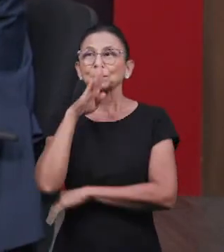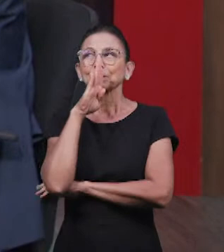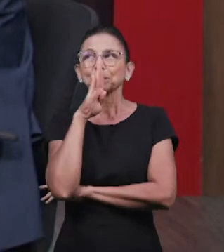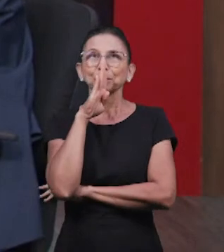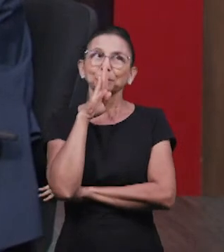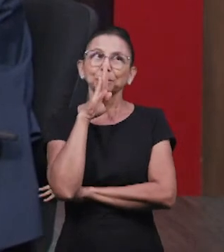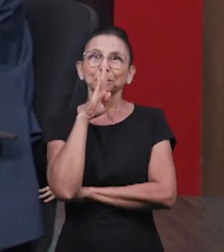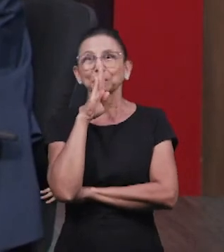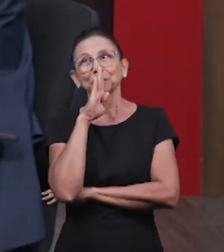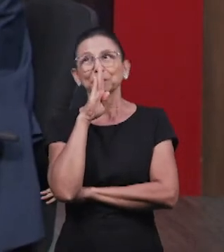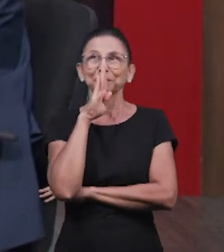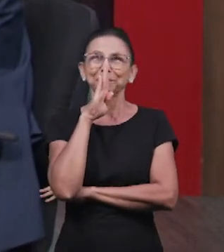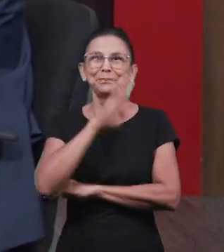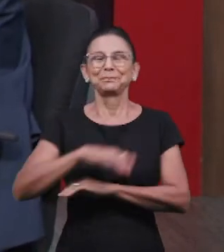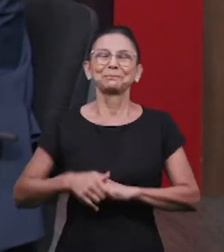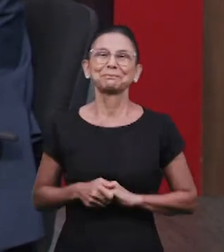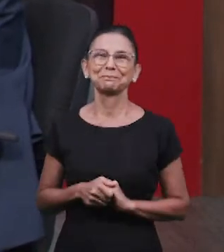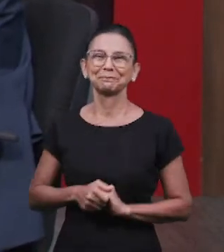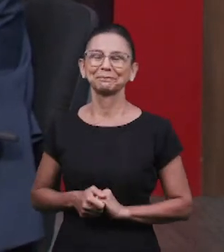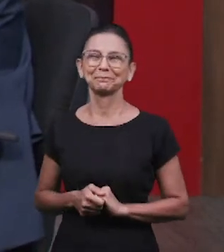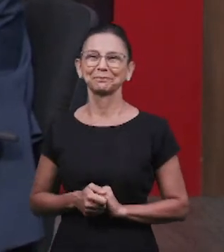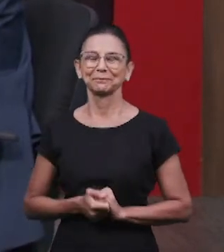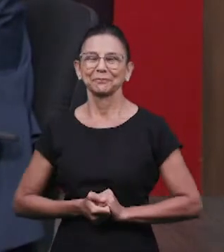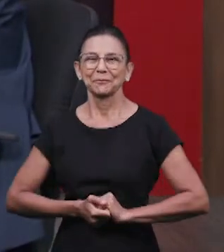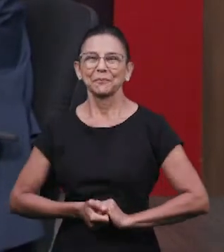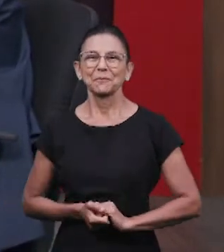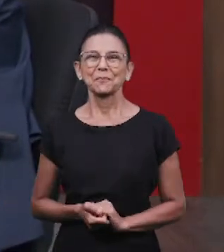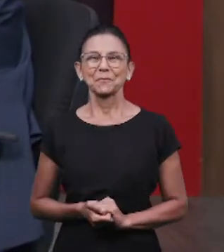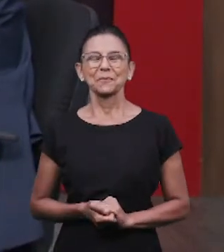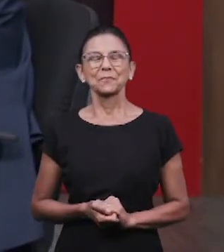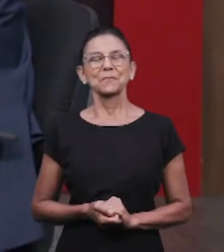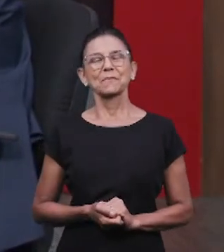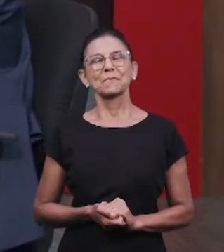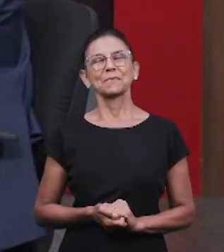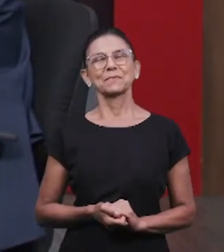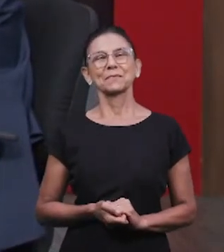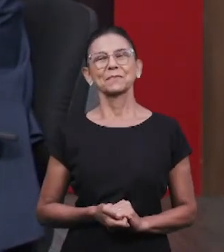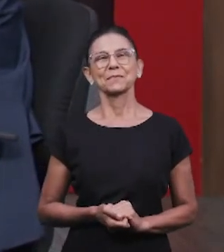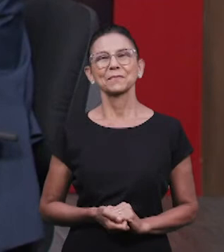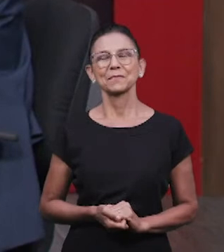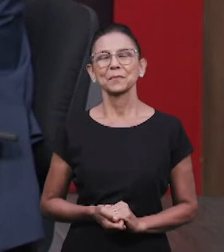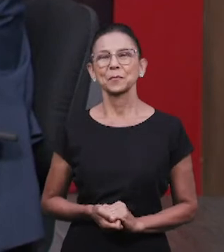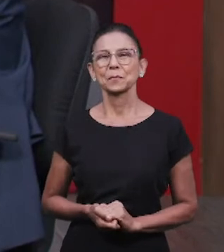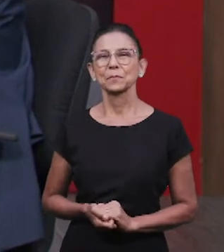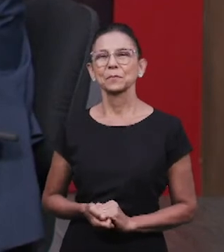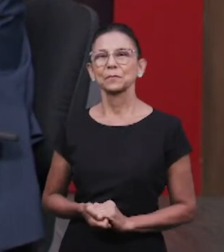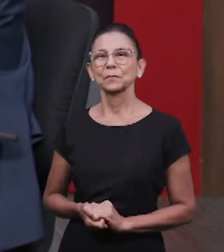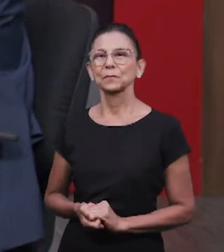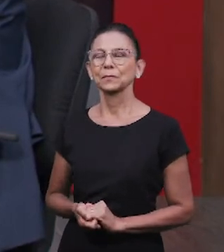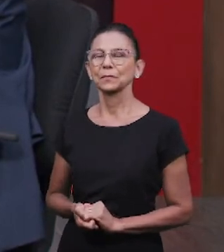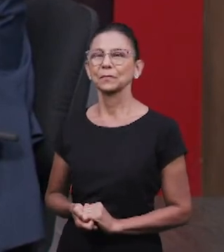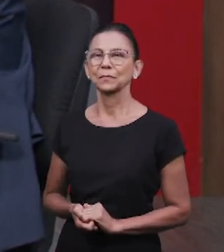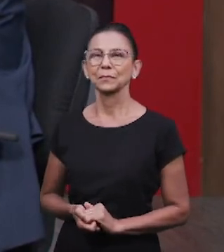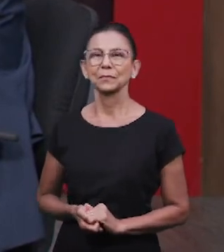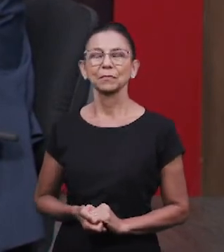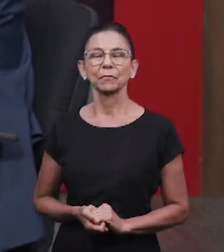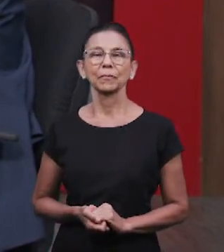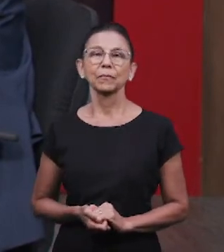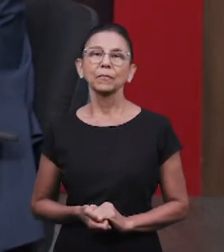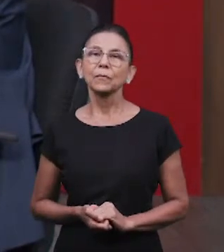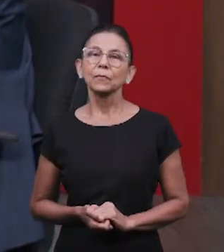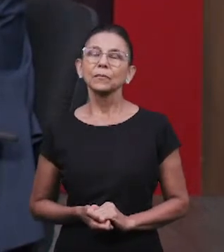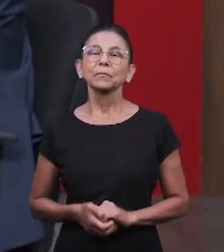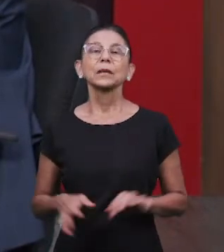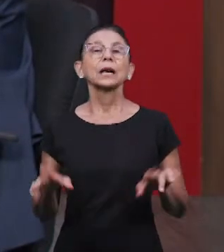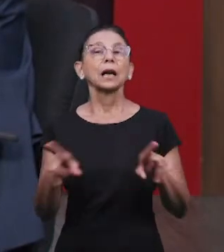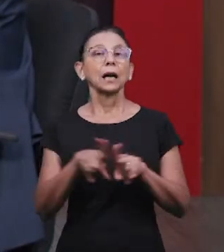comunhão. Na comunhão e na bênção. E agora, os pastores orientam as professoras. E esse apoio também vem muito também dos diáconos. Eu